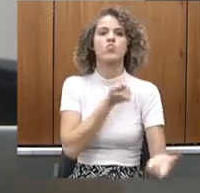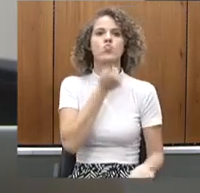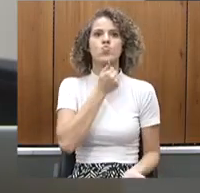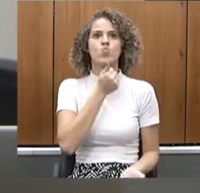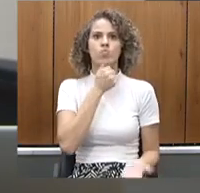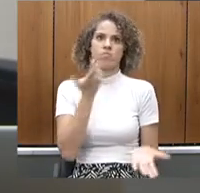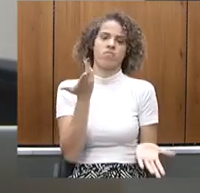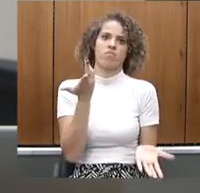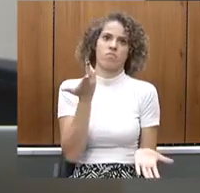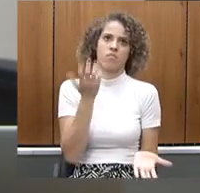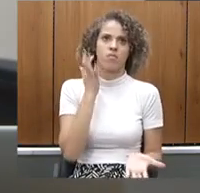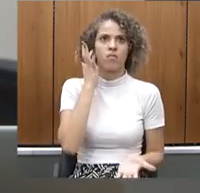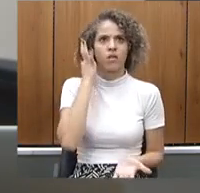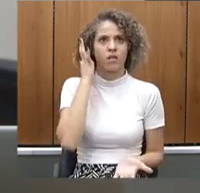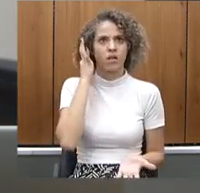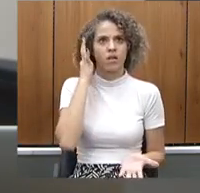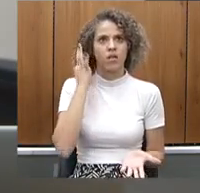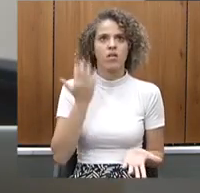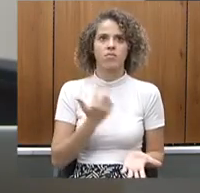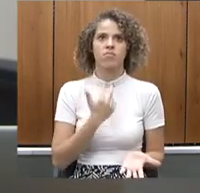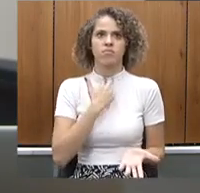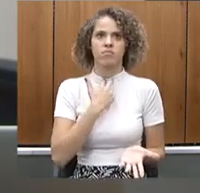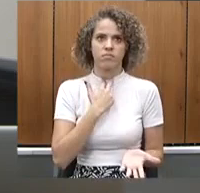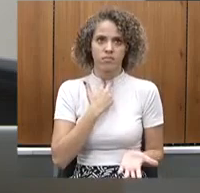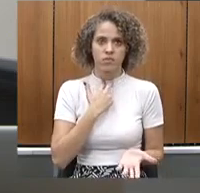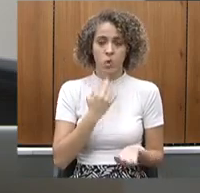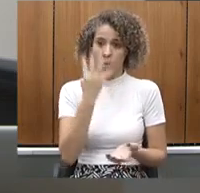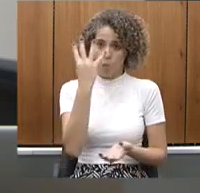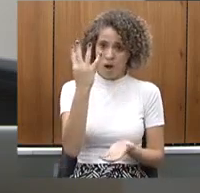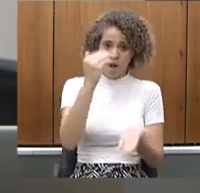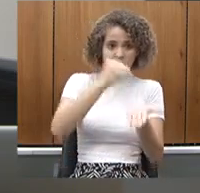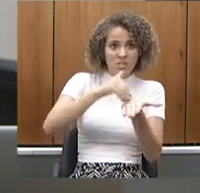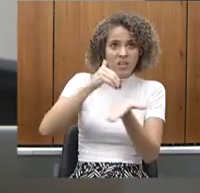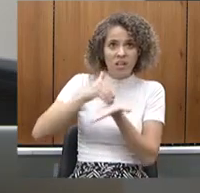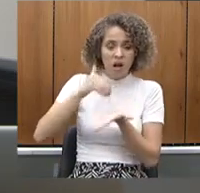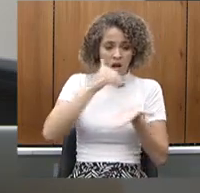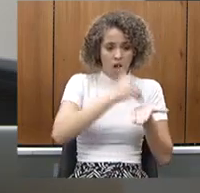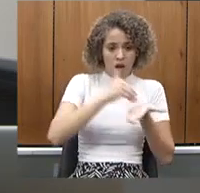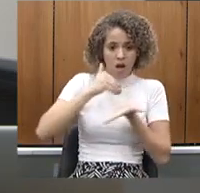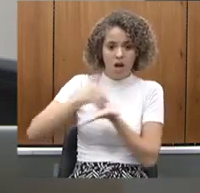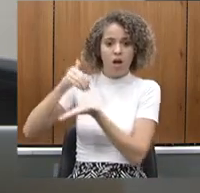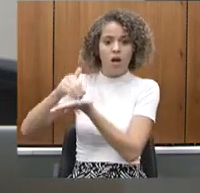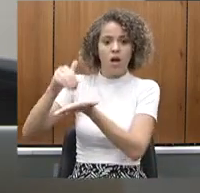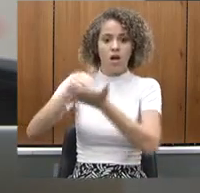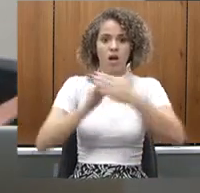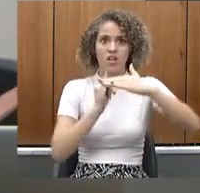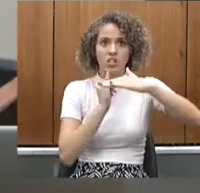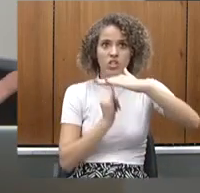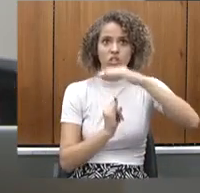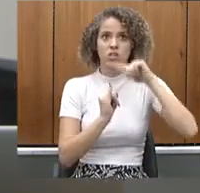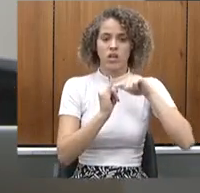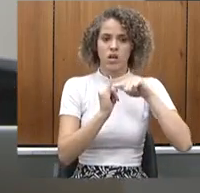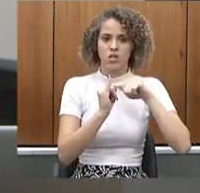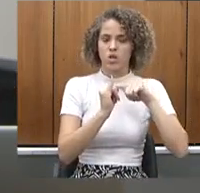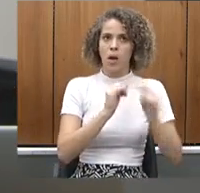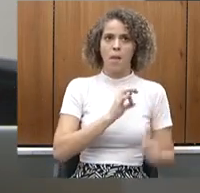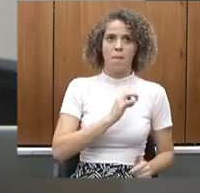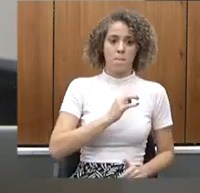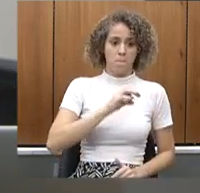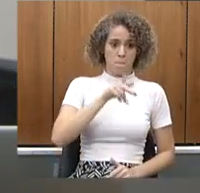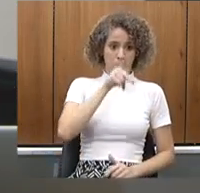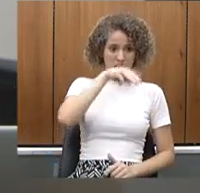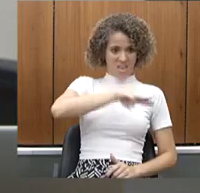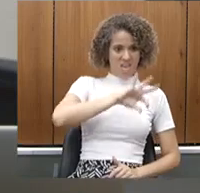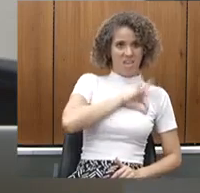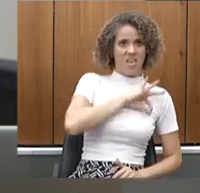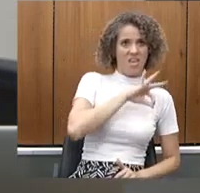cofin são quatro secretarias que quando o comando das instituições e não é só da PM a do bombeiro